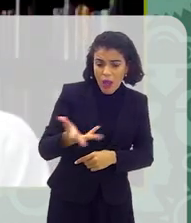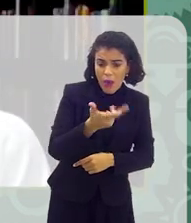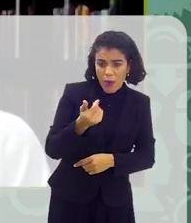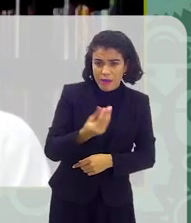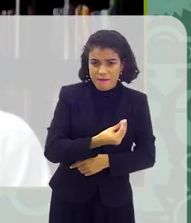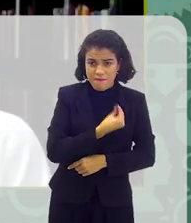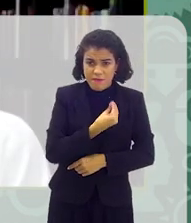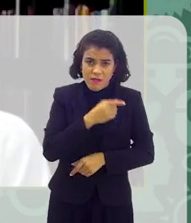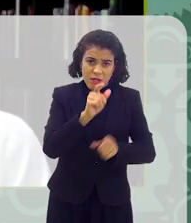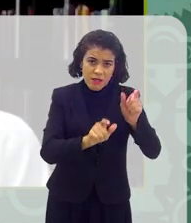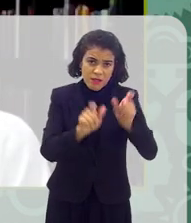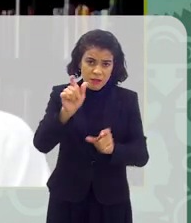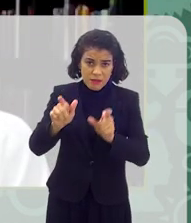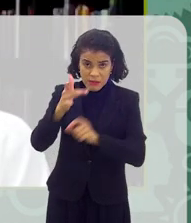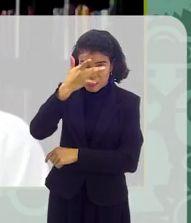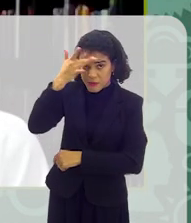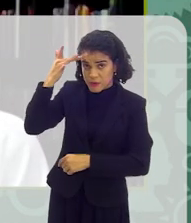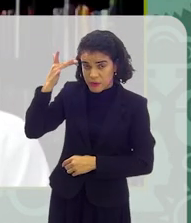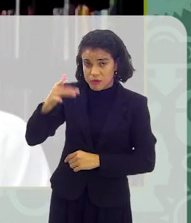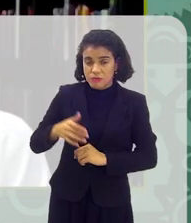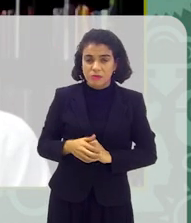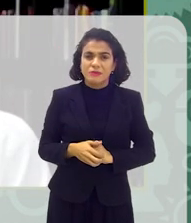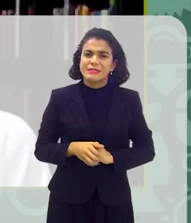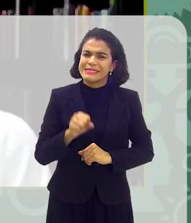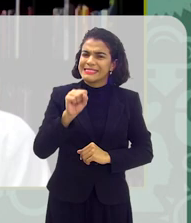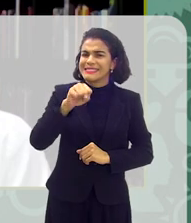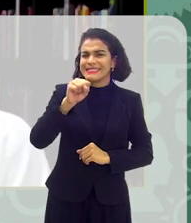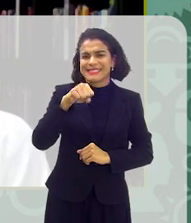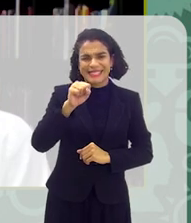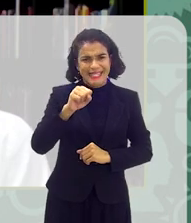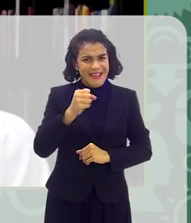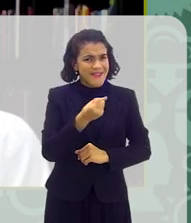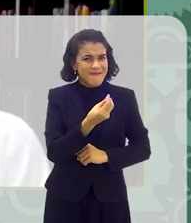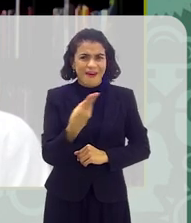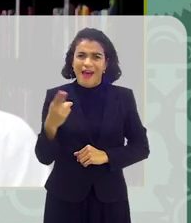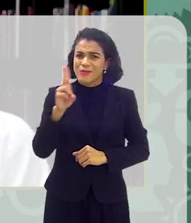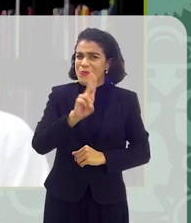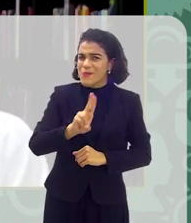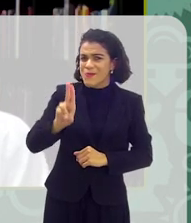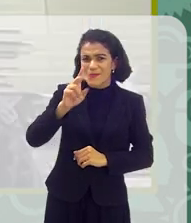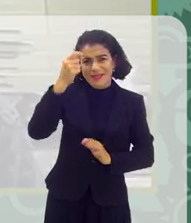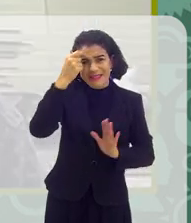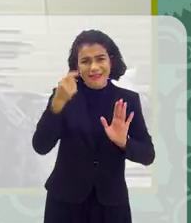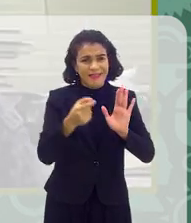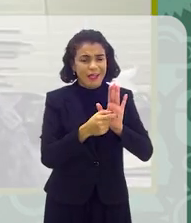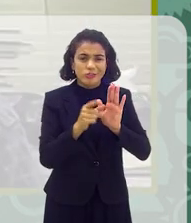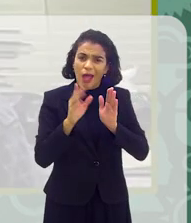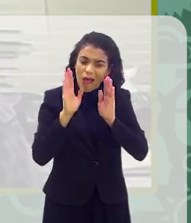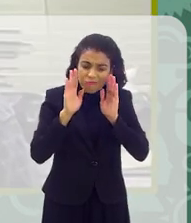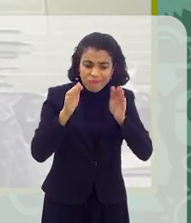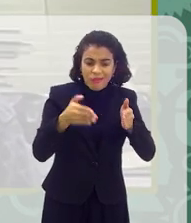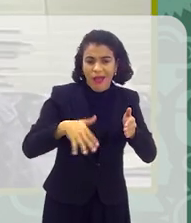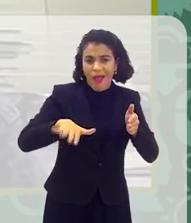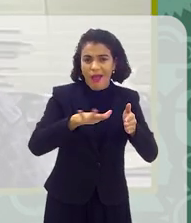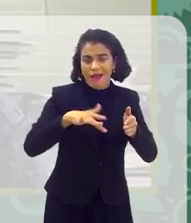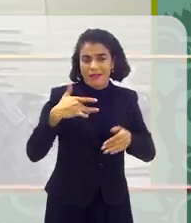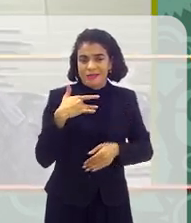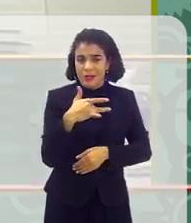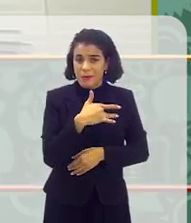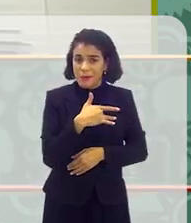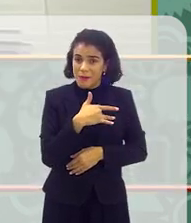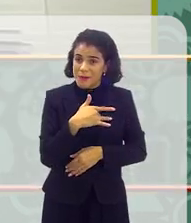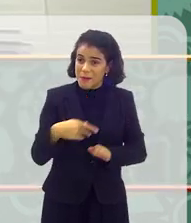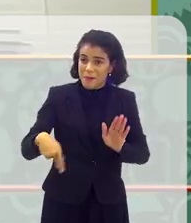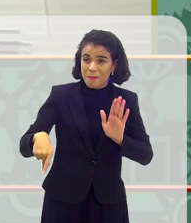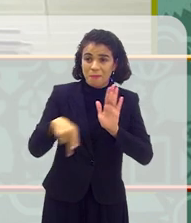numa qualidade de vida de algumas pessoas? E, sem dúvida, existem vários usos de IA que já vão nessa direção. Na área de saúde, por